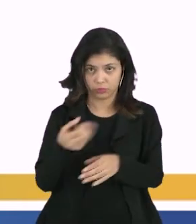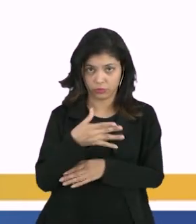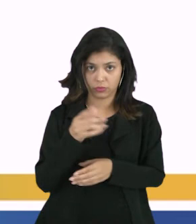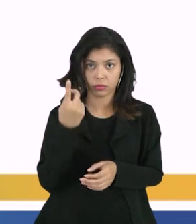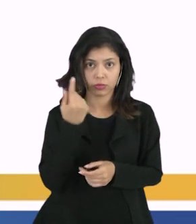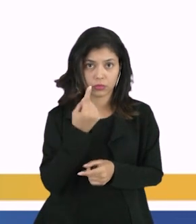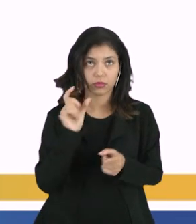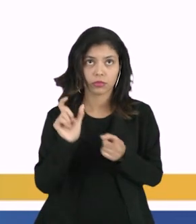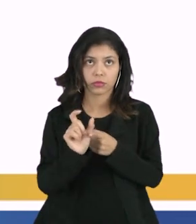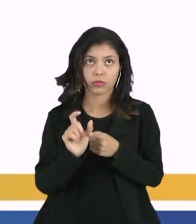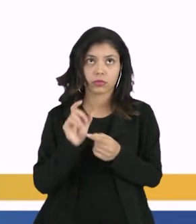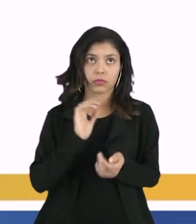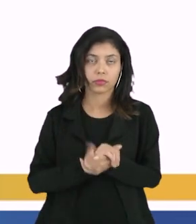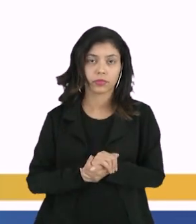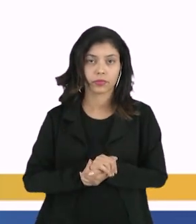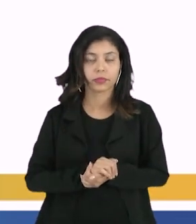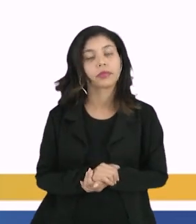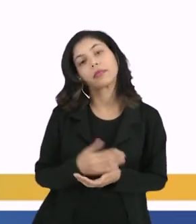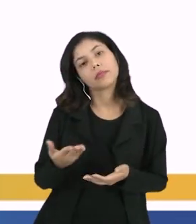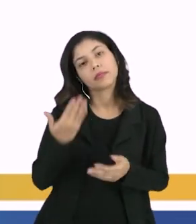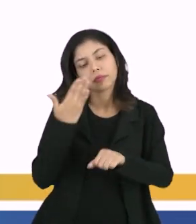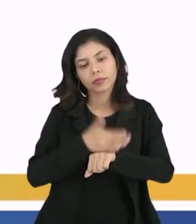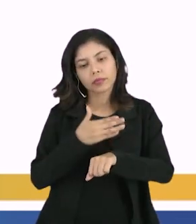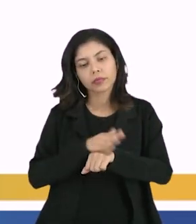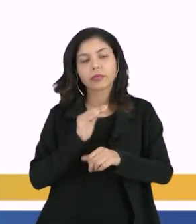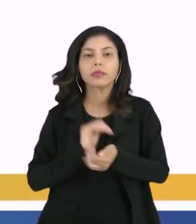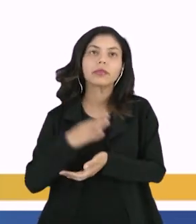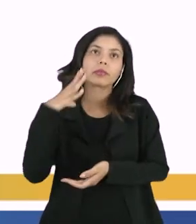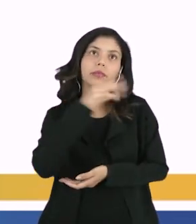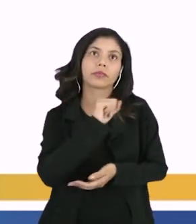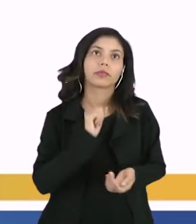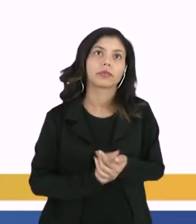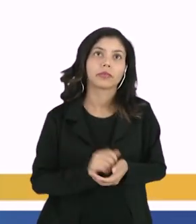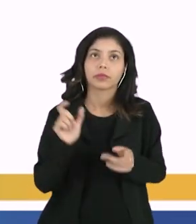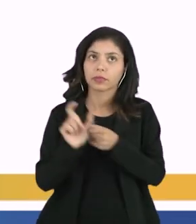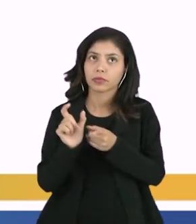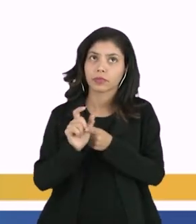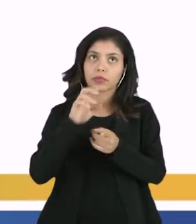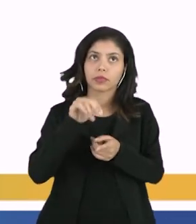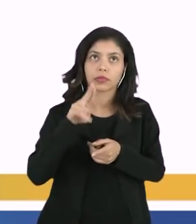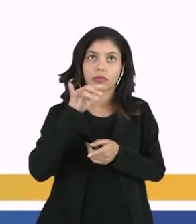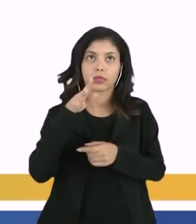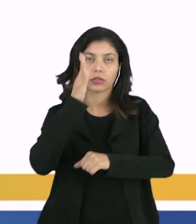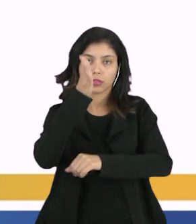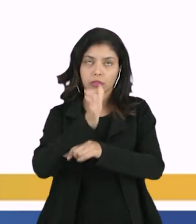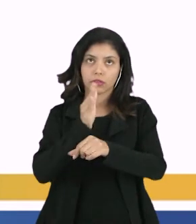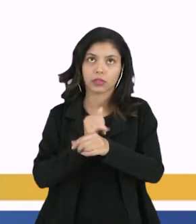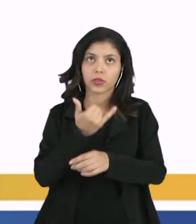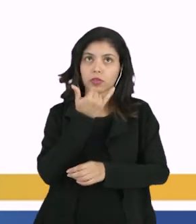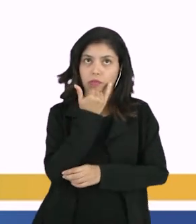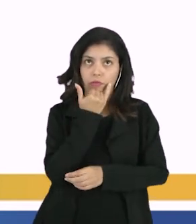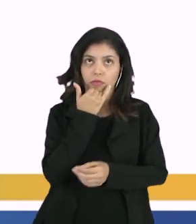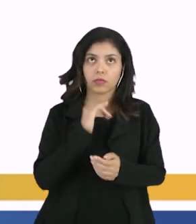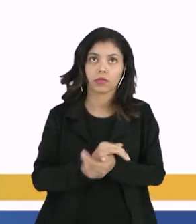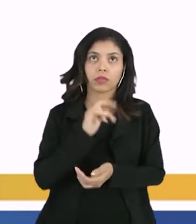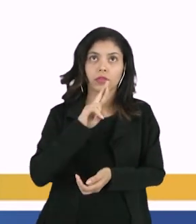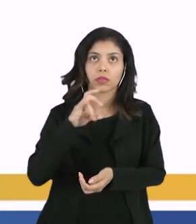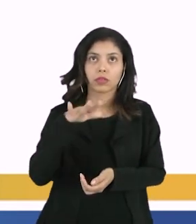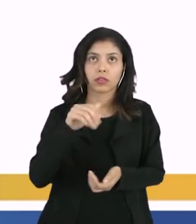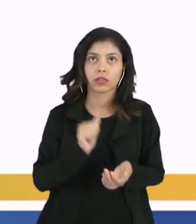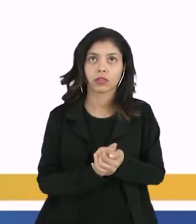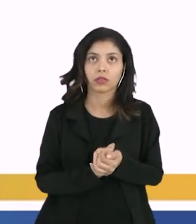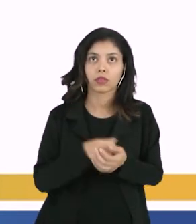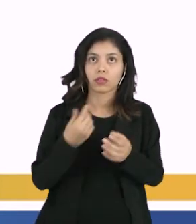única palavra. Vamos exercitar rapidinho. As palavras esquartejar, desculpa